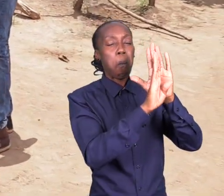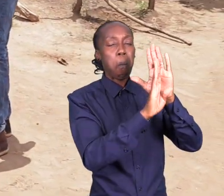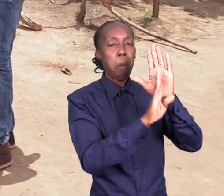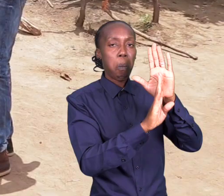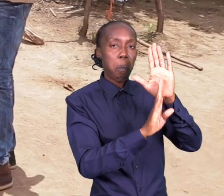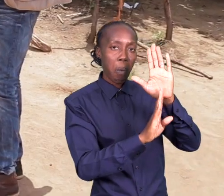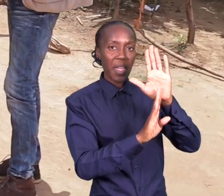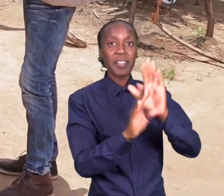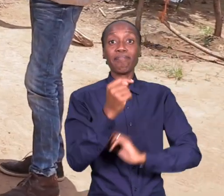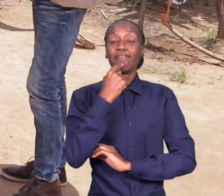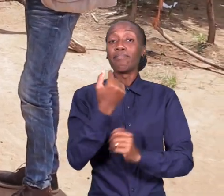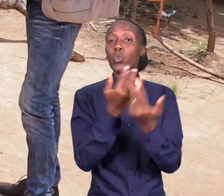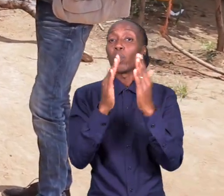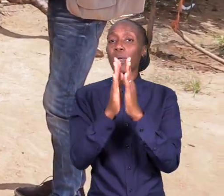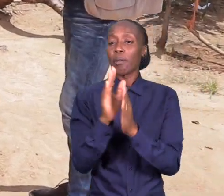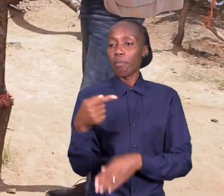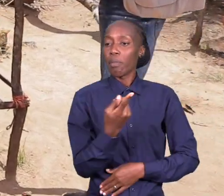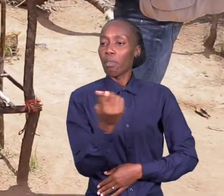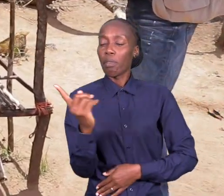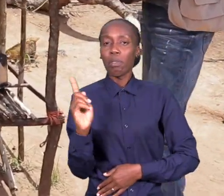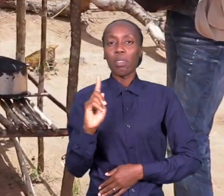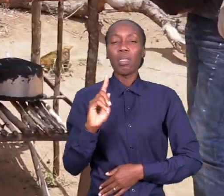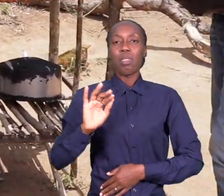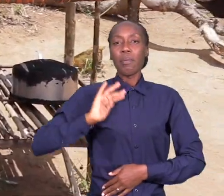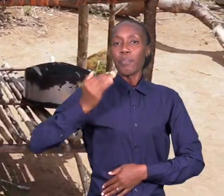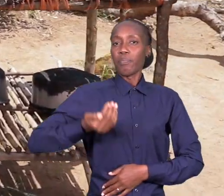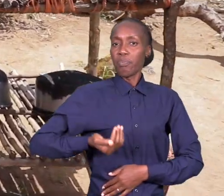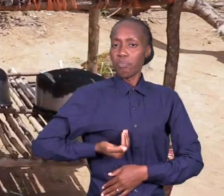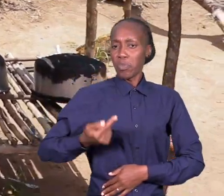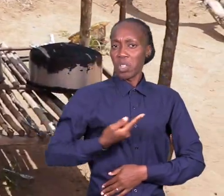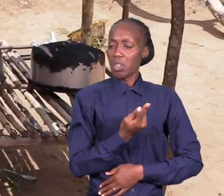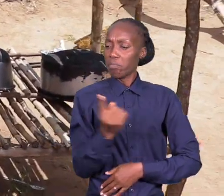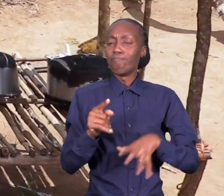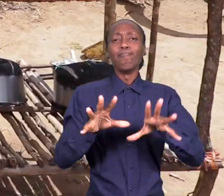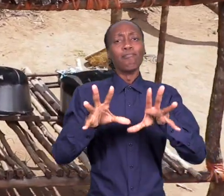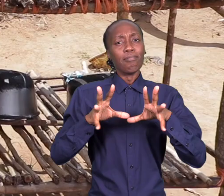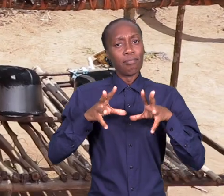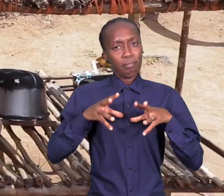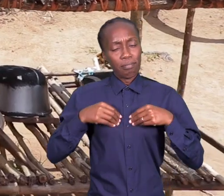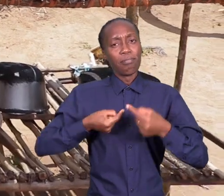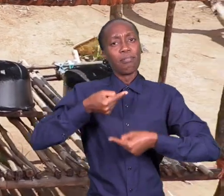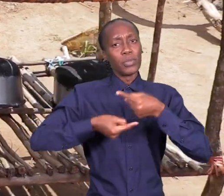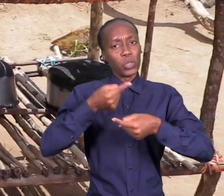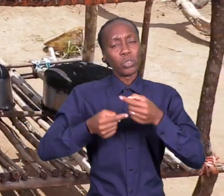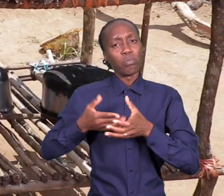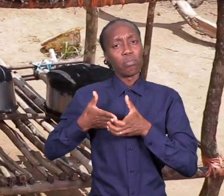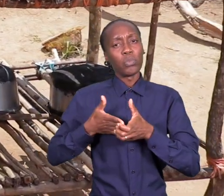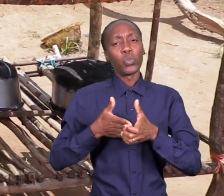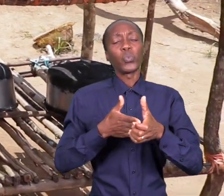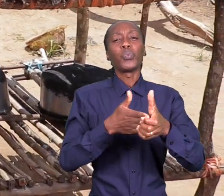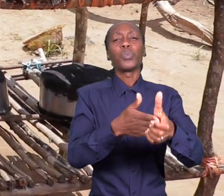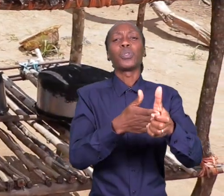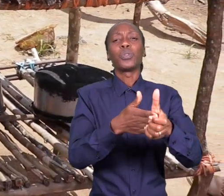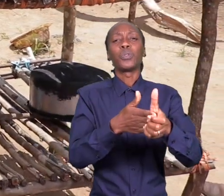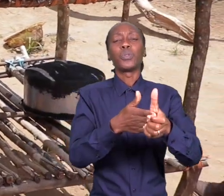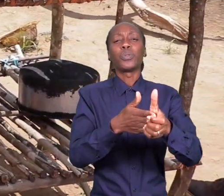baixo e agradecer às mães, elas aderiram ao nosso projeto e seguiram